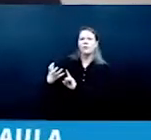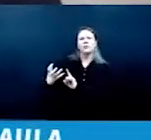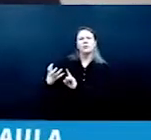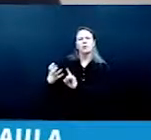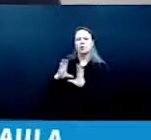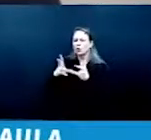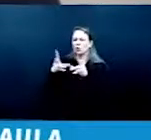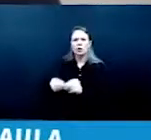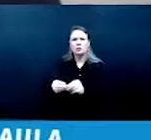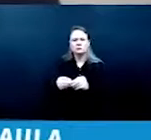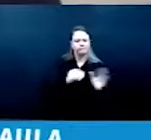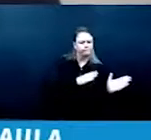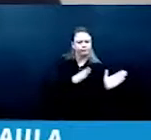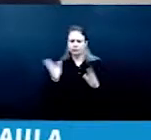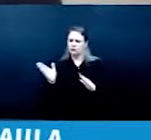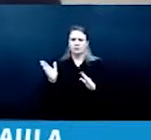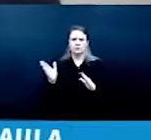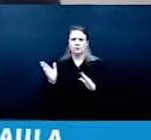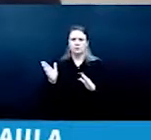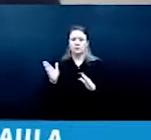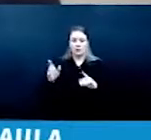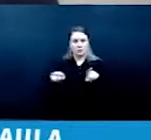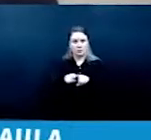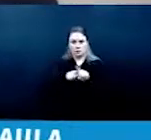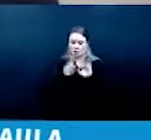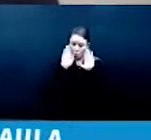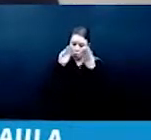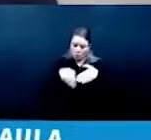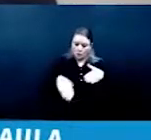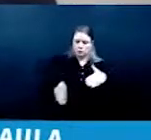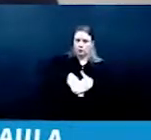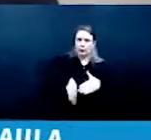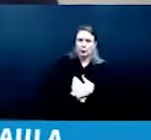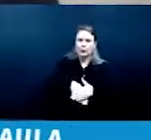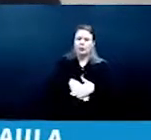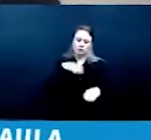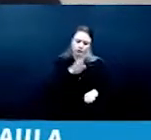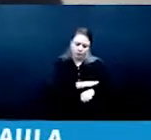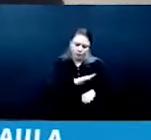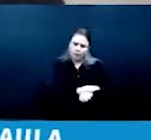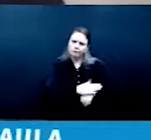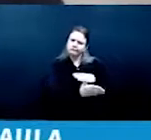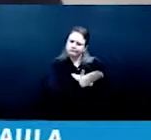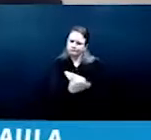devo muito ao futebol, porque o futebol me proporcionou momentos,